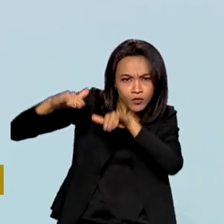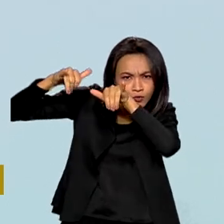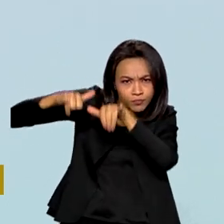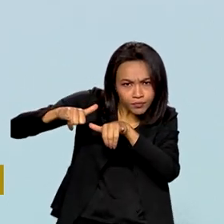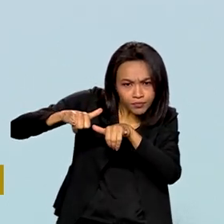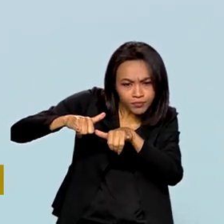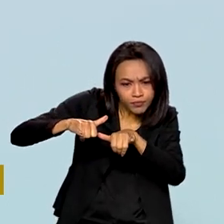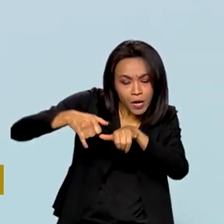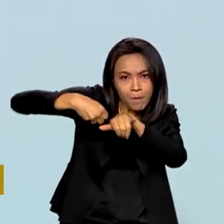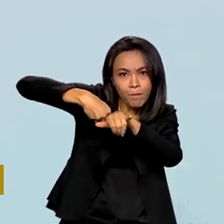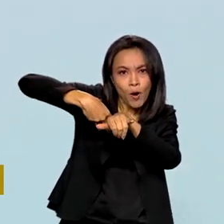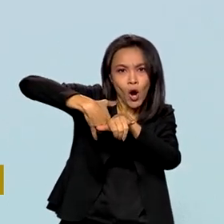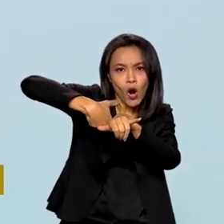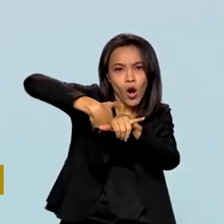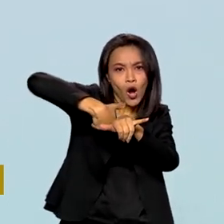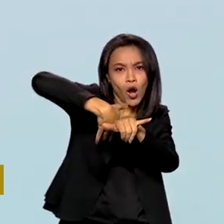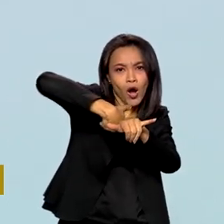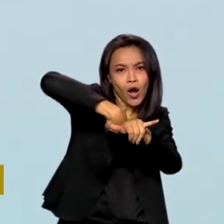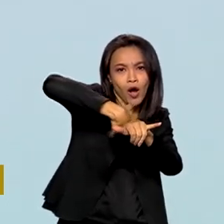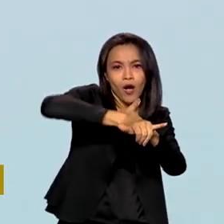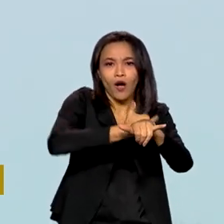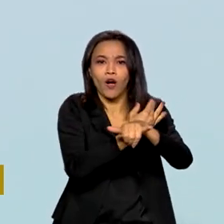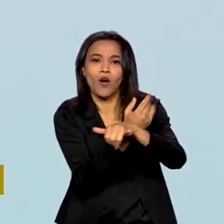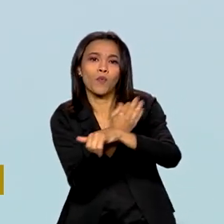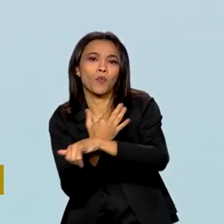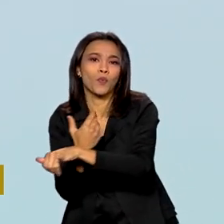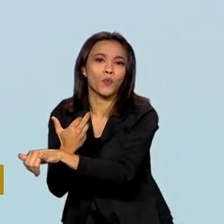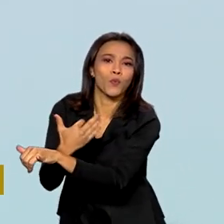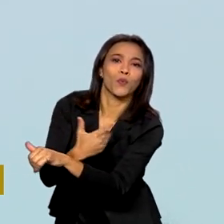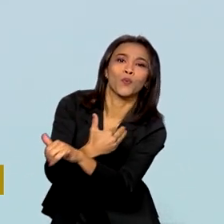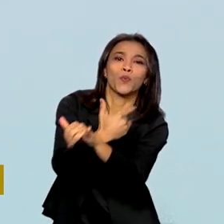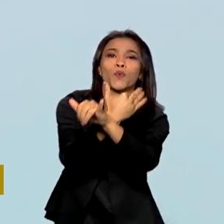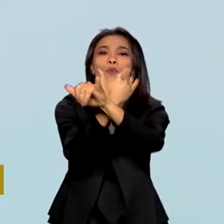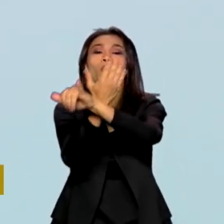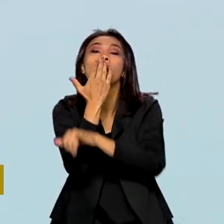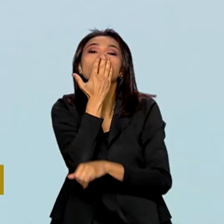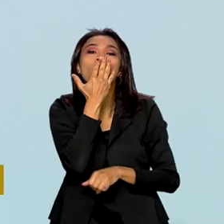rastro de fumaça com as cores da bandeira do nosso país.